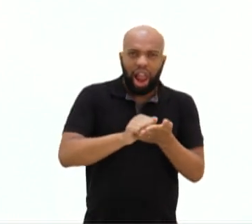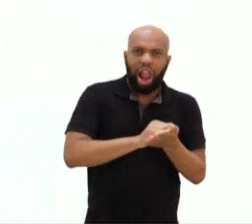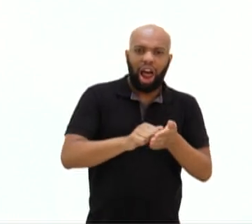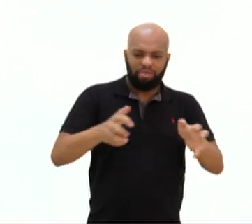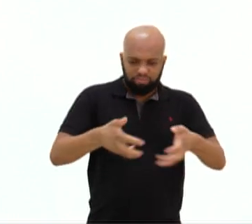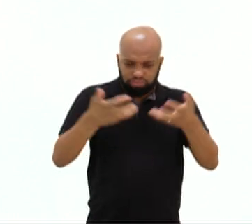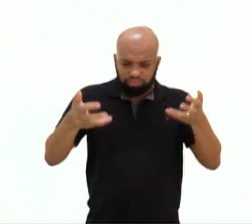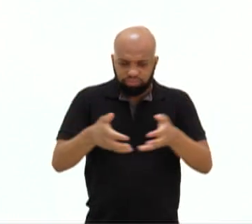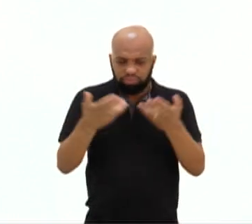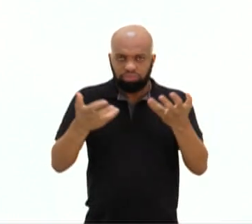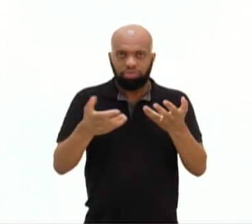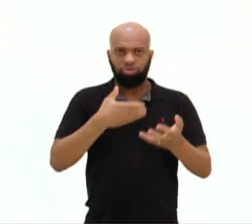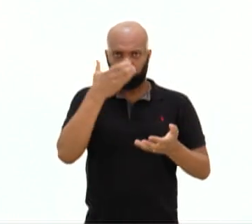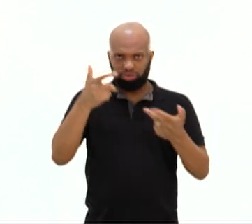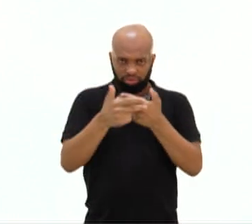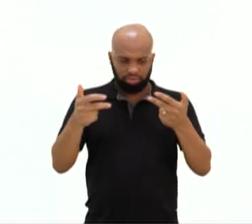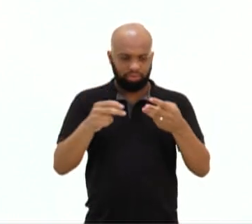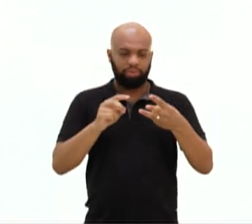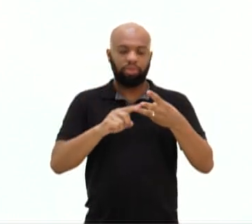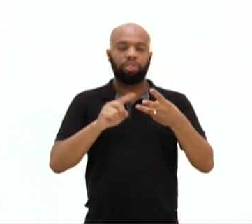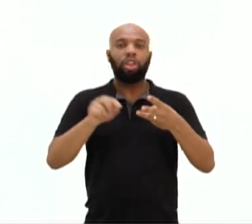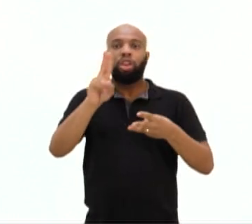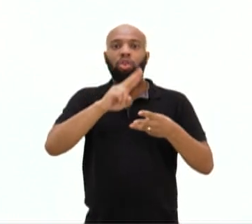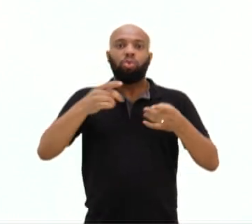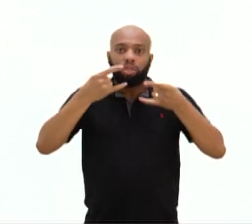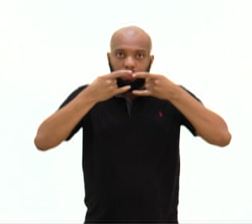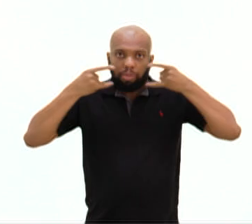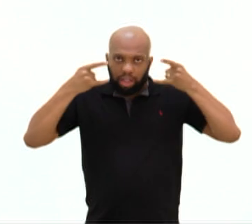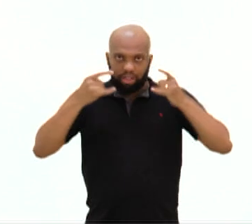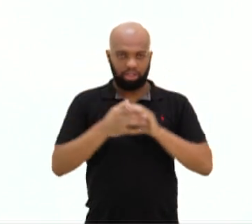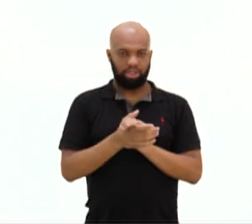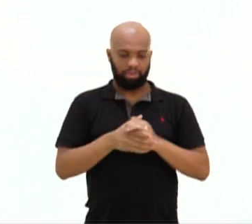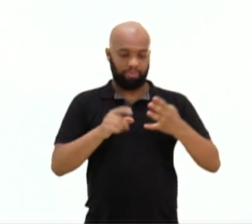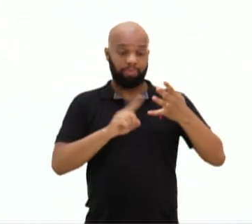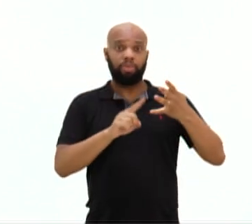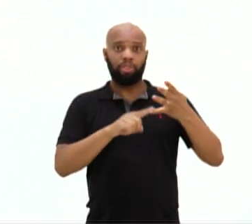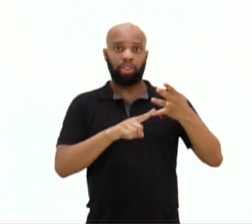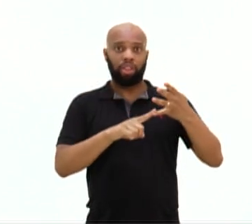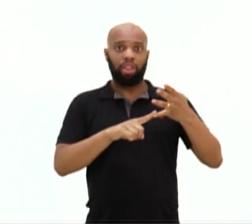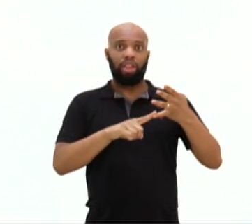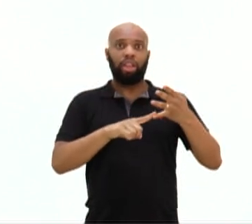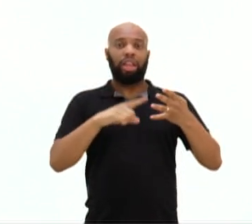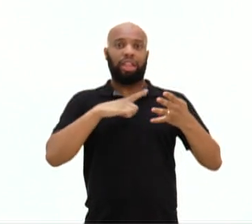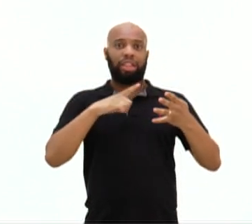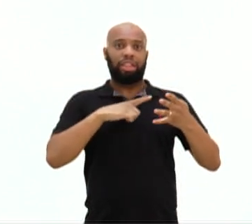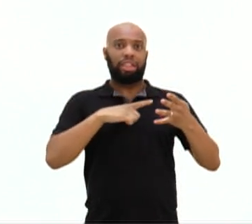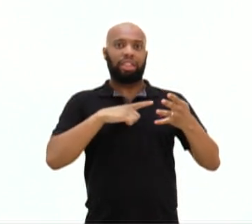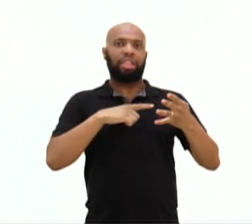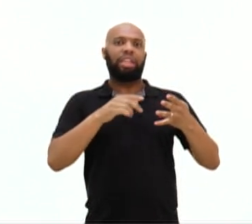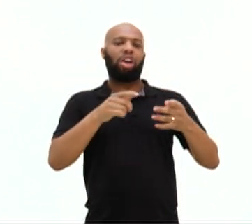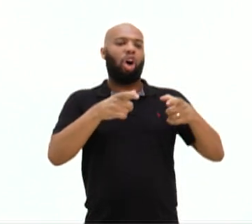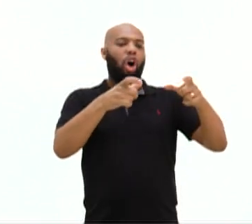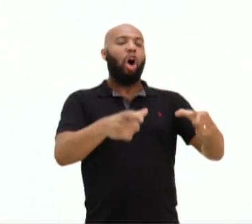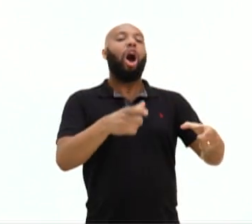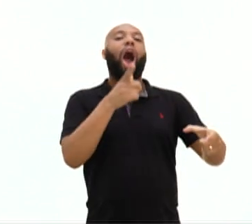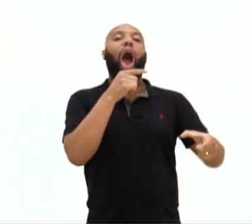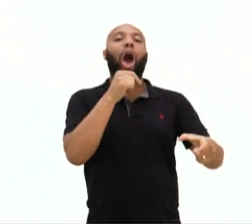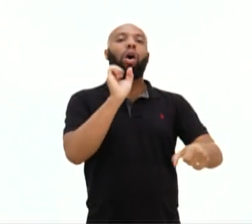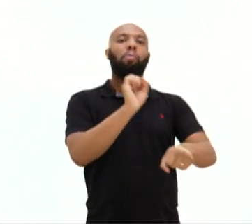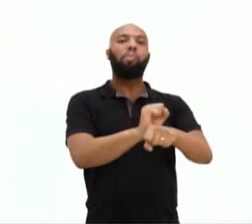legumes. C, usando máscaras quando precisar sair de casa. Ou letra D, eliminando possíveis focos de água